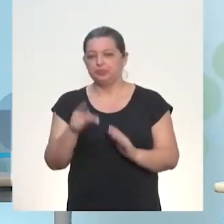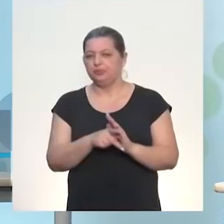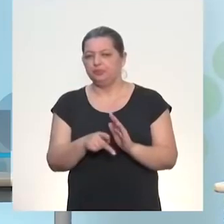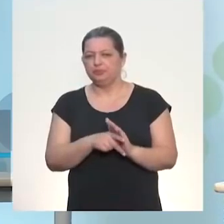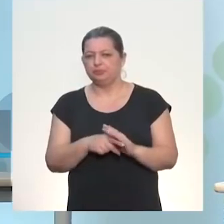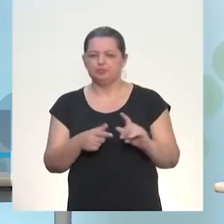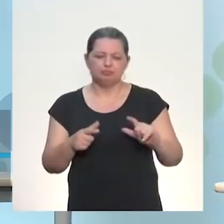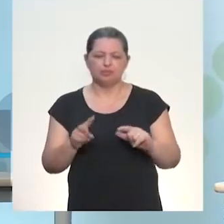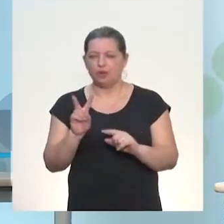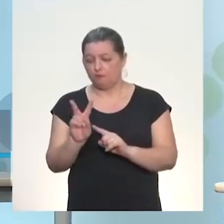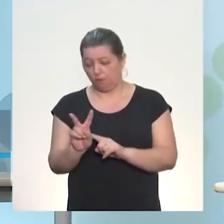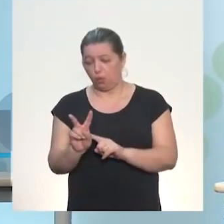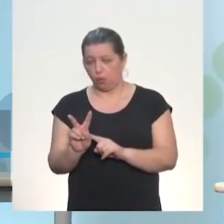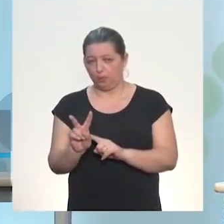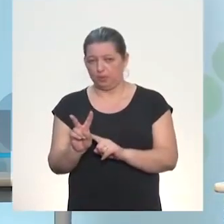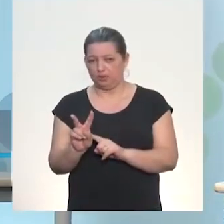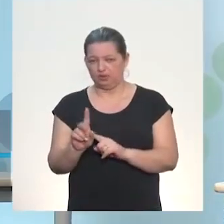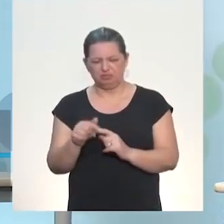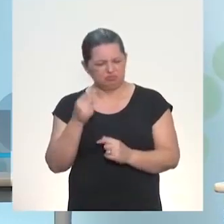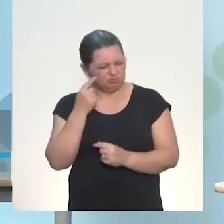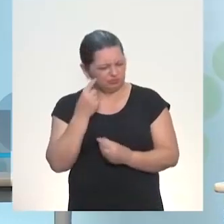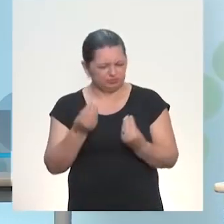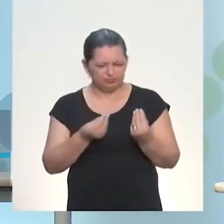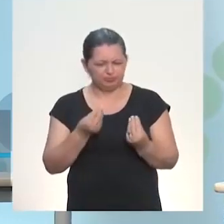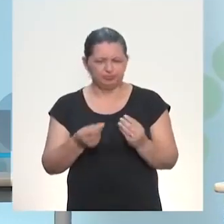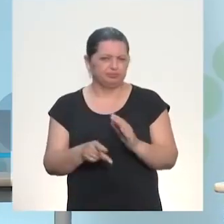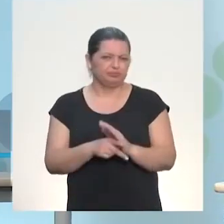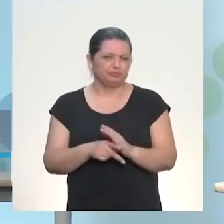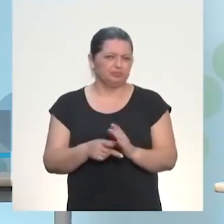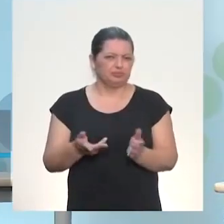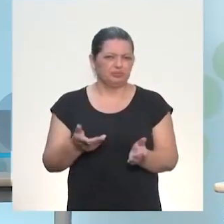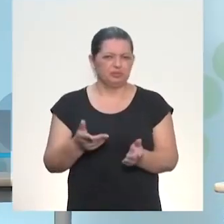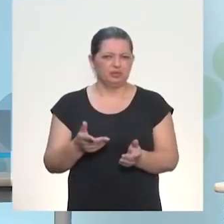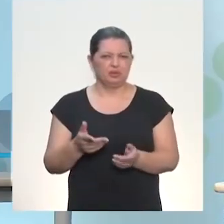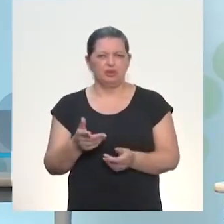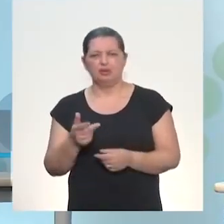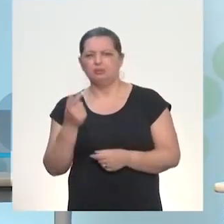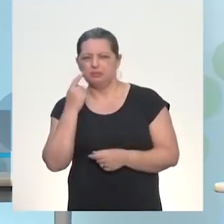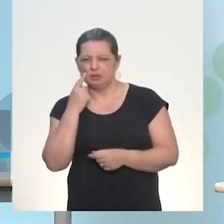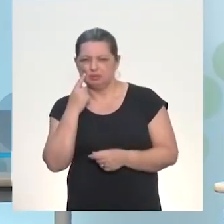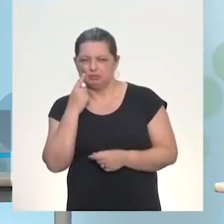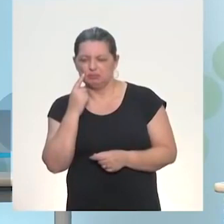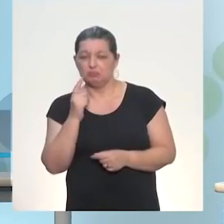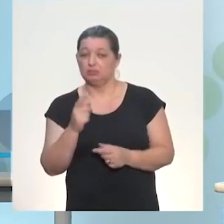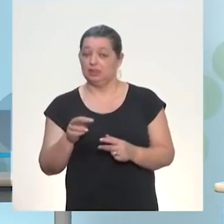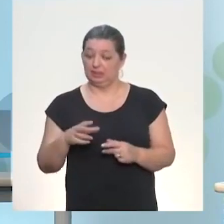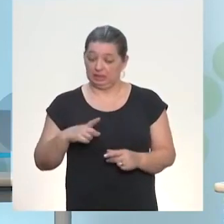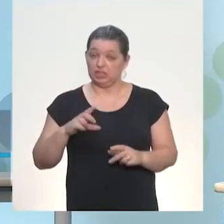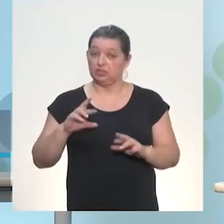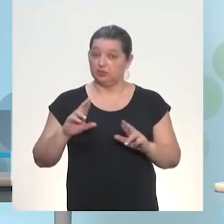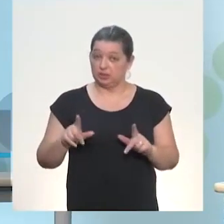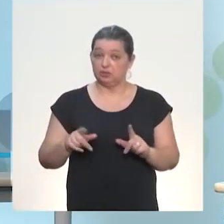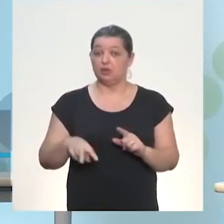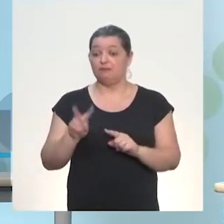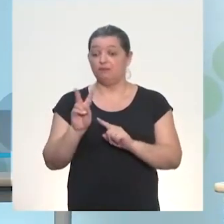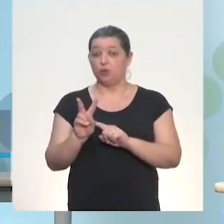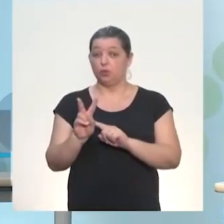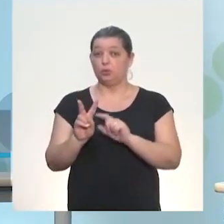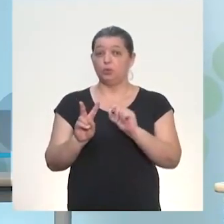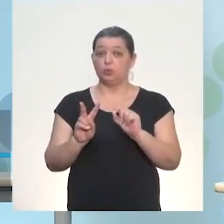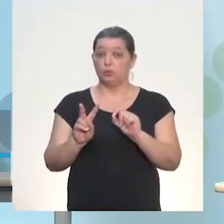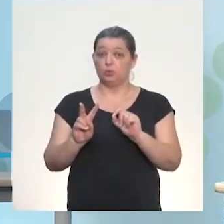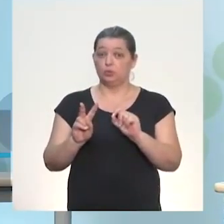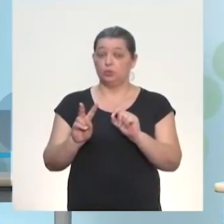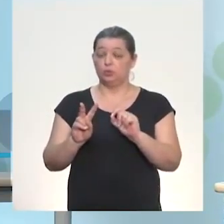o volume é essa parte aí. Aí você fala, mas e capacidade, não é a mesma coisa? Tem uma diferença. Quando a gente está falando em volume, a gente está usando as